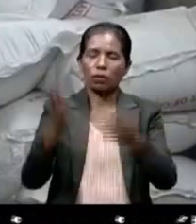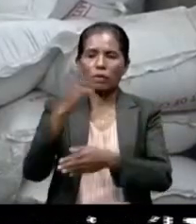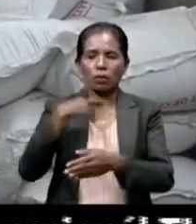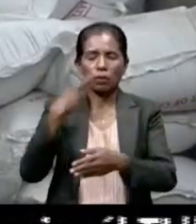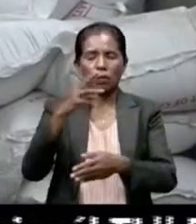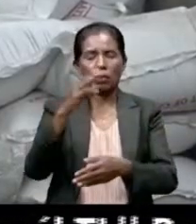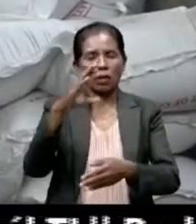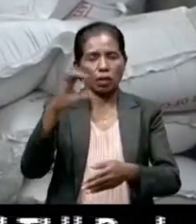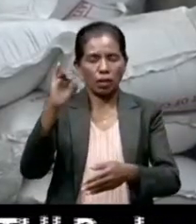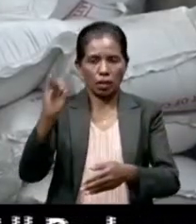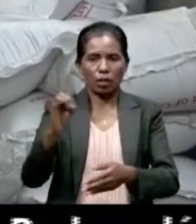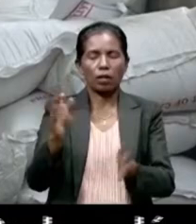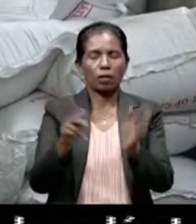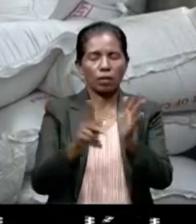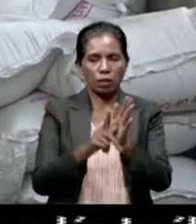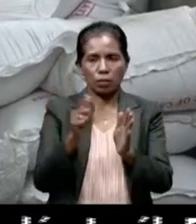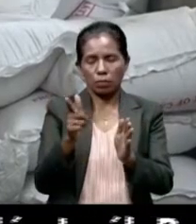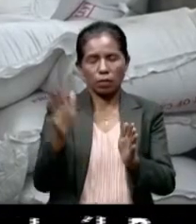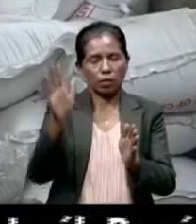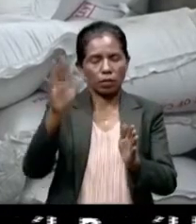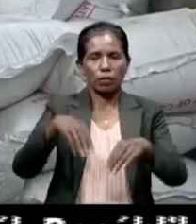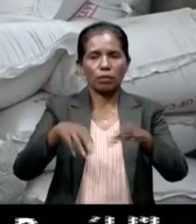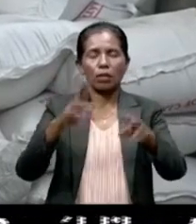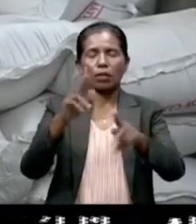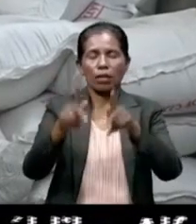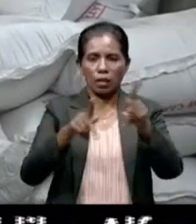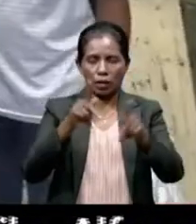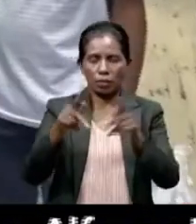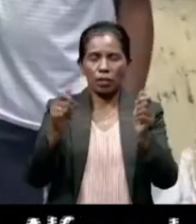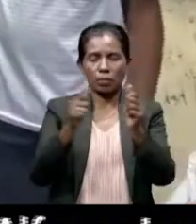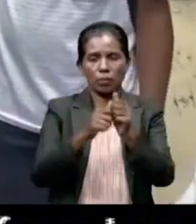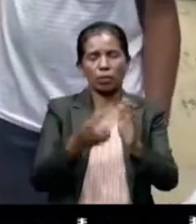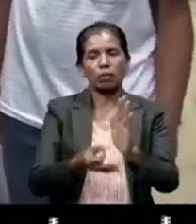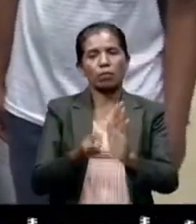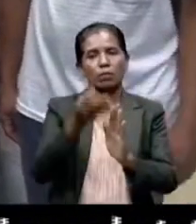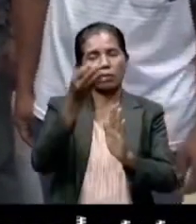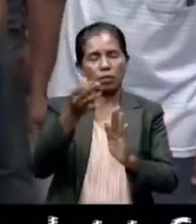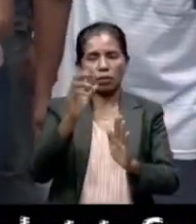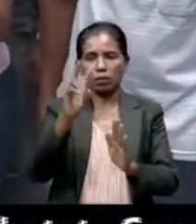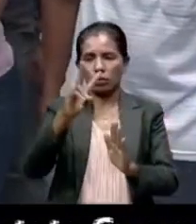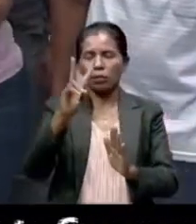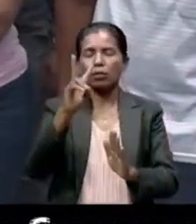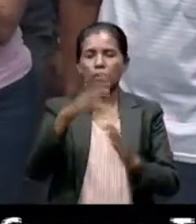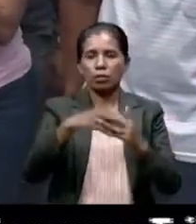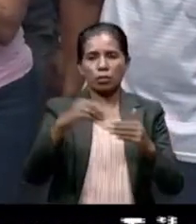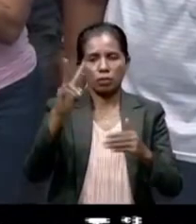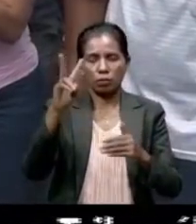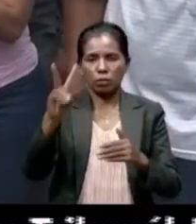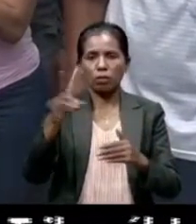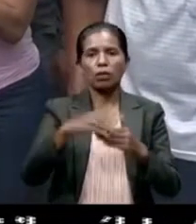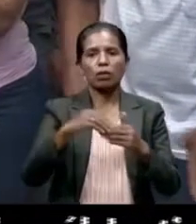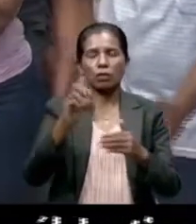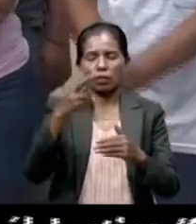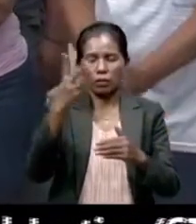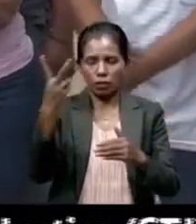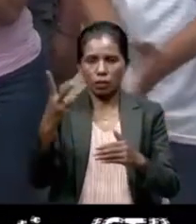meka kilogramo ronolo resinima famba komunidade o folin dólar sanolo resin rua centavo lima nolo nune komunidade nebe ladung iak bid bela